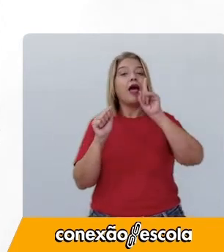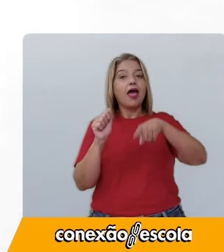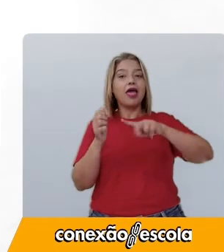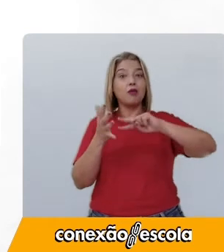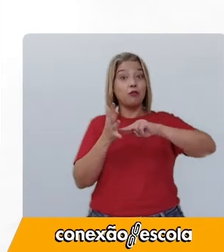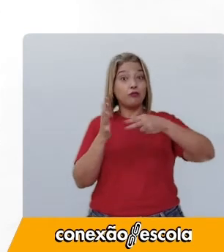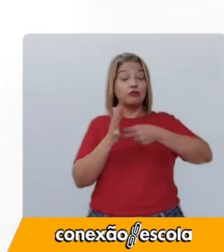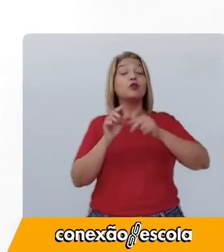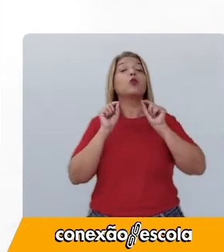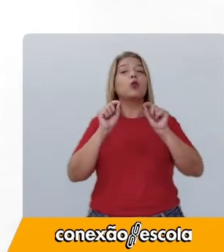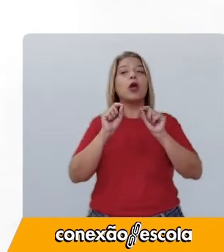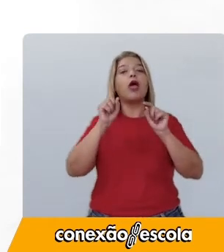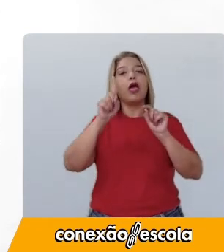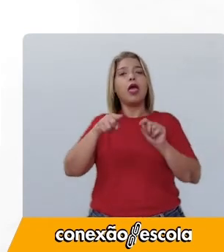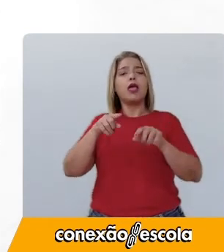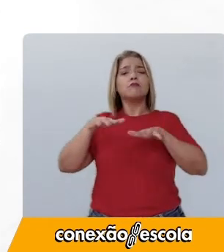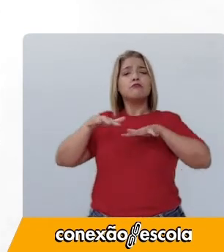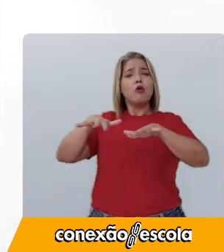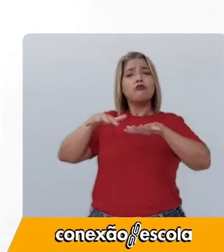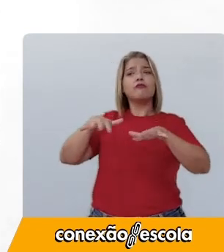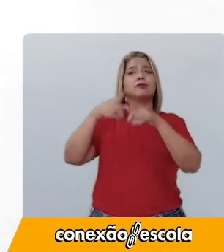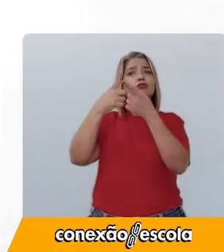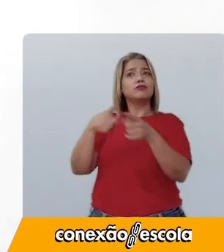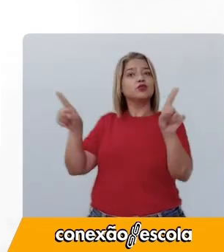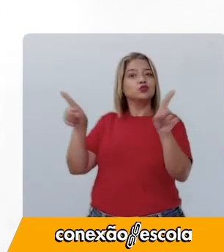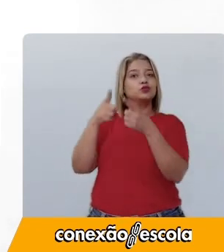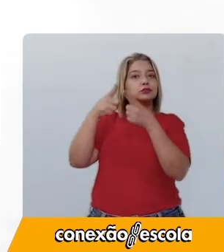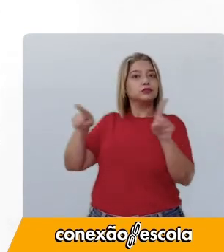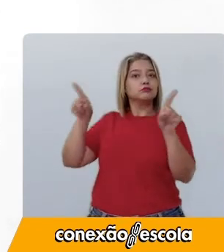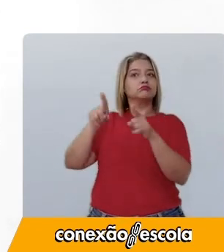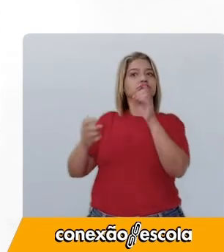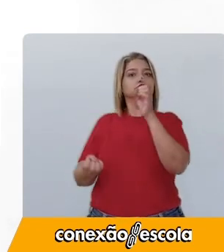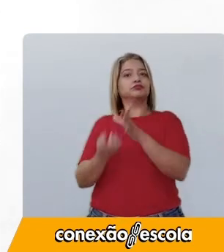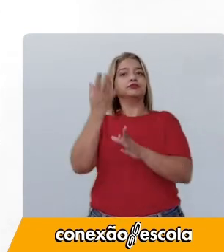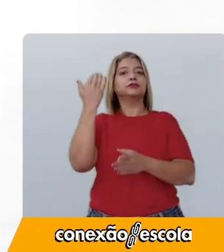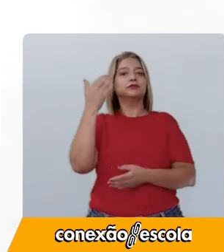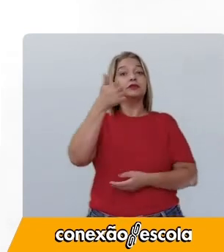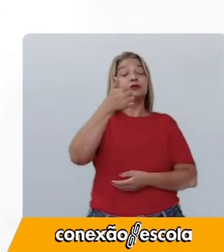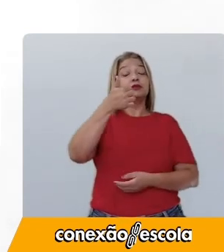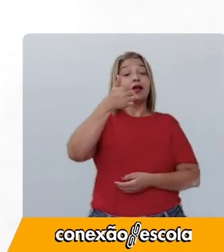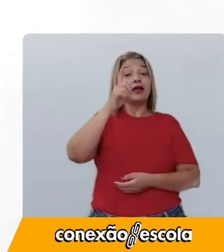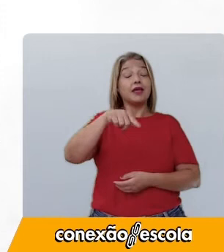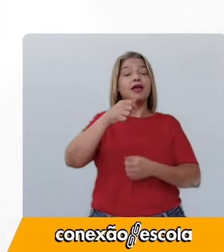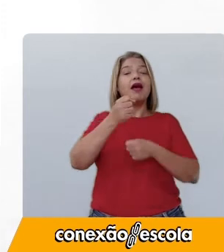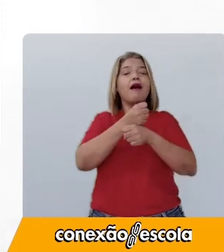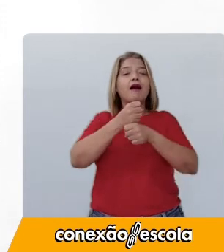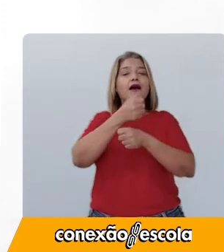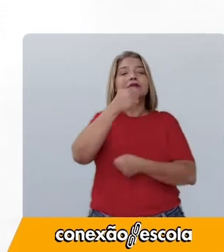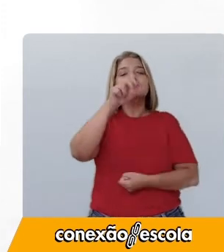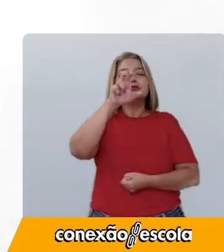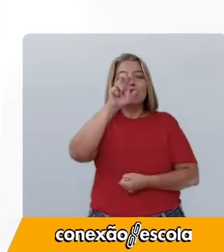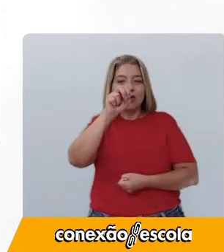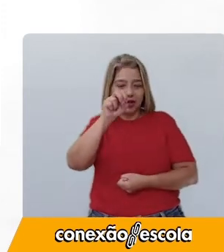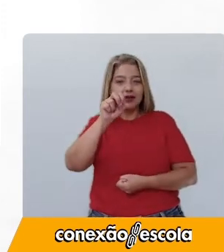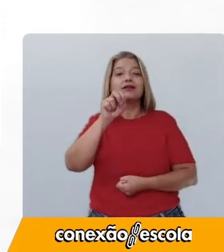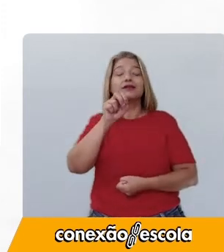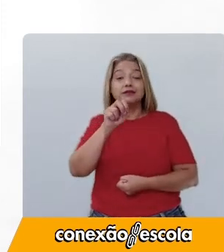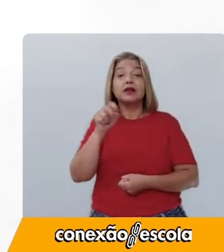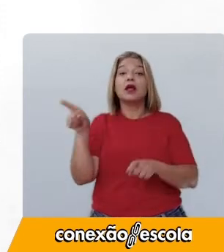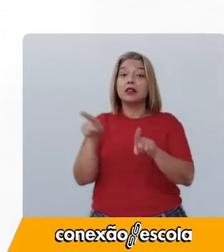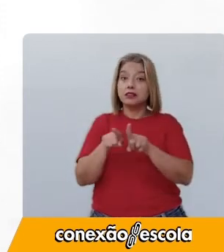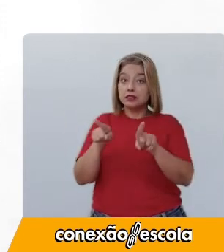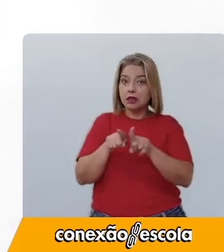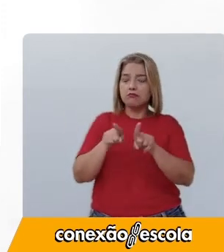movimento musical que surgiu nos anos 50. Ele foi também dramaturgo